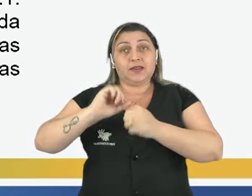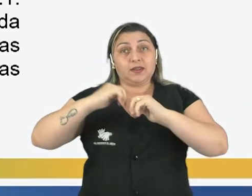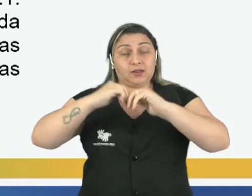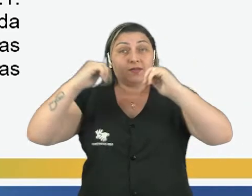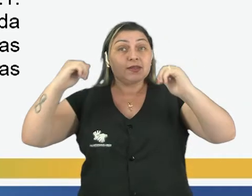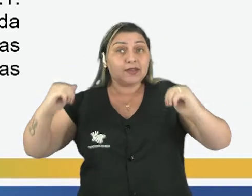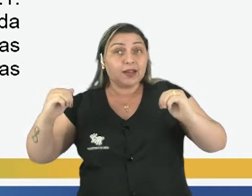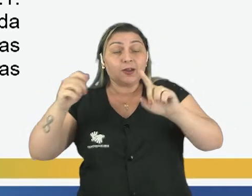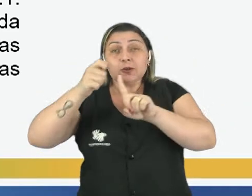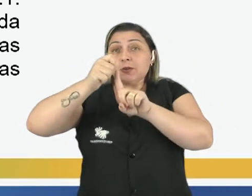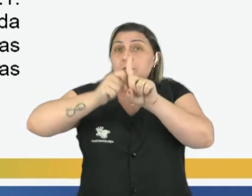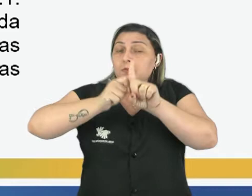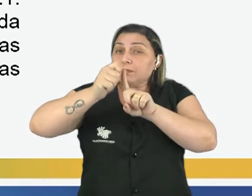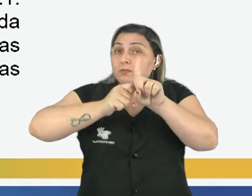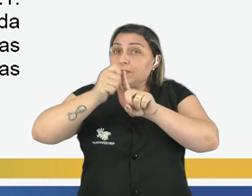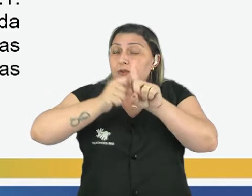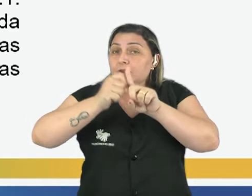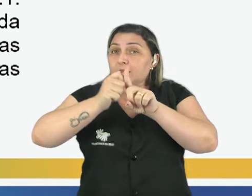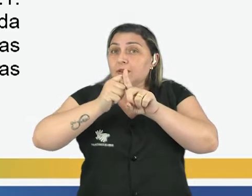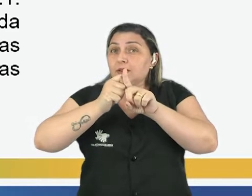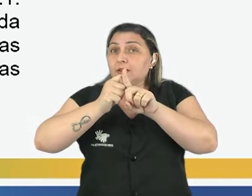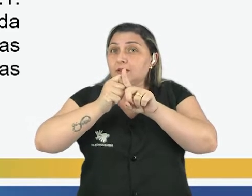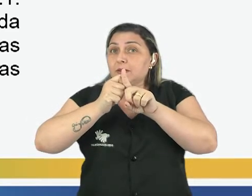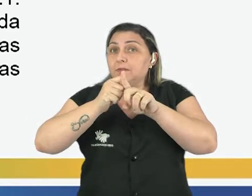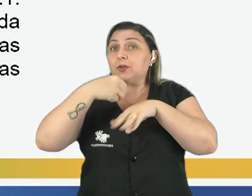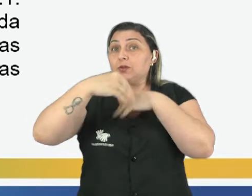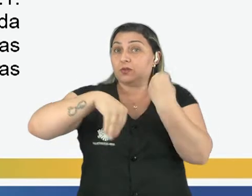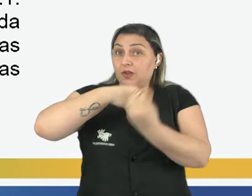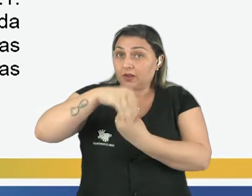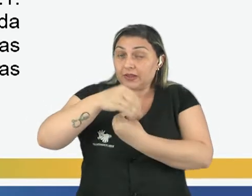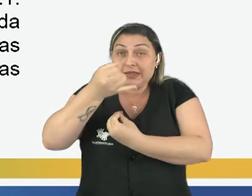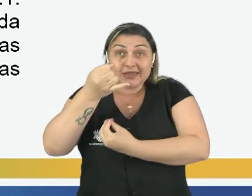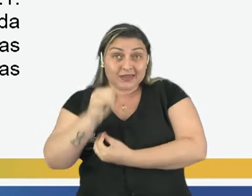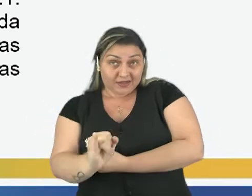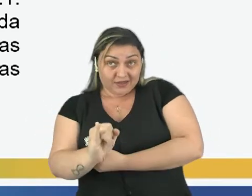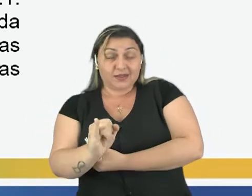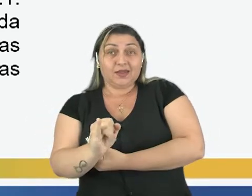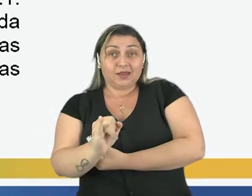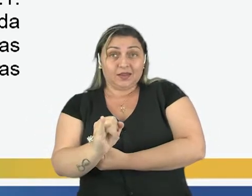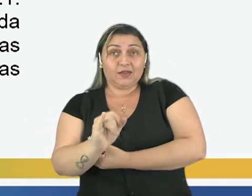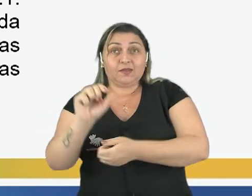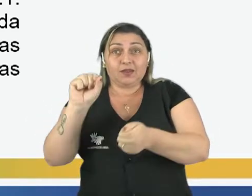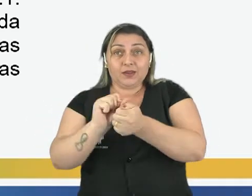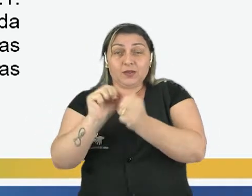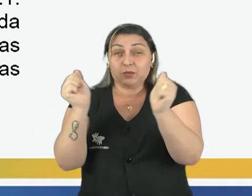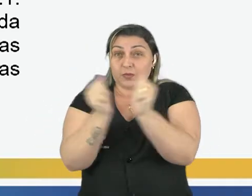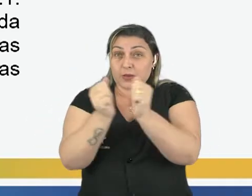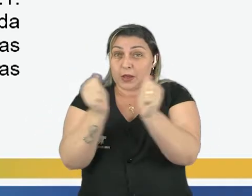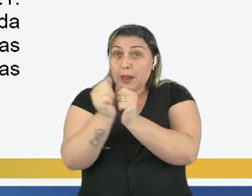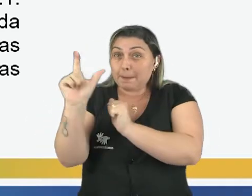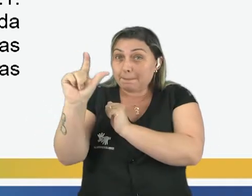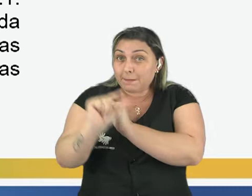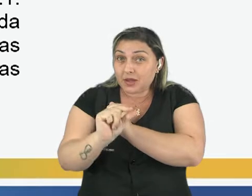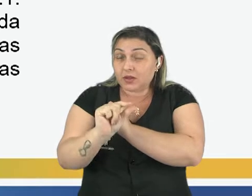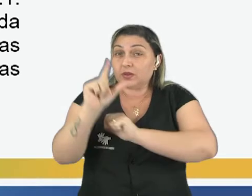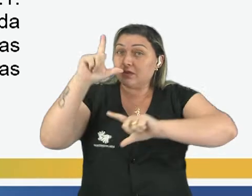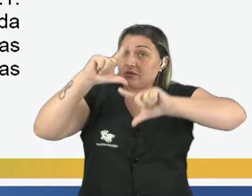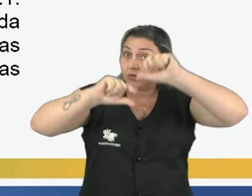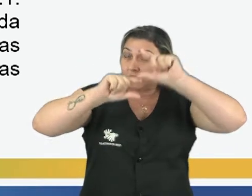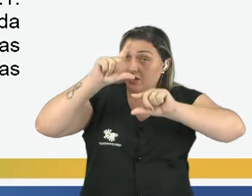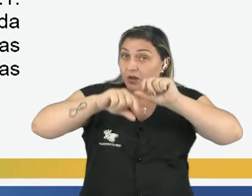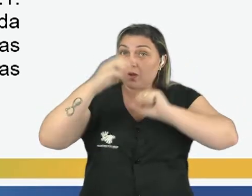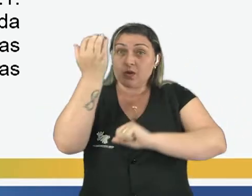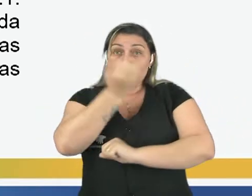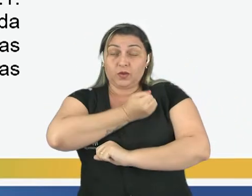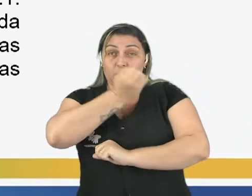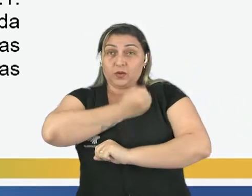divisões dos meses não seriam homogêneas. Caso fosse considerados agrupamentos menores de estrelas, o